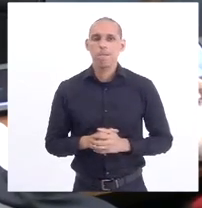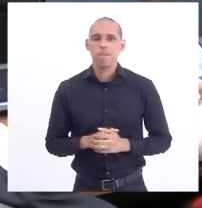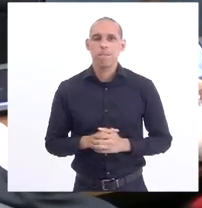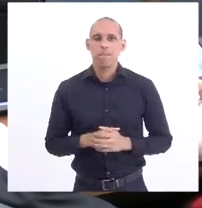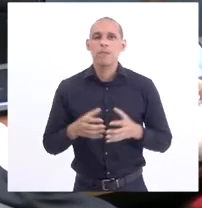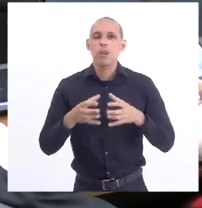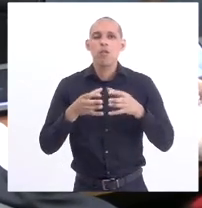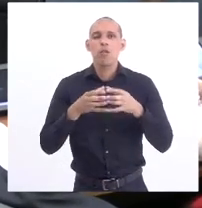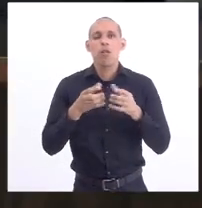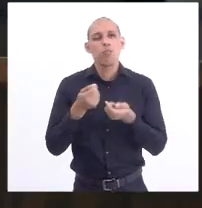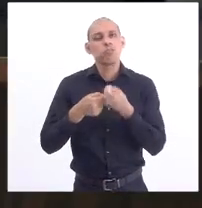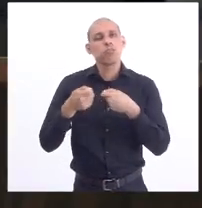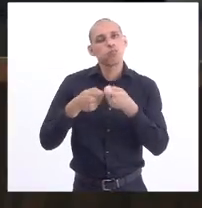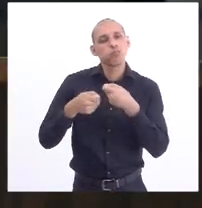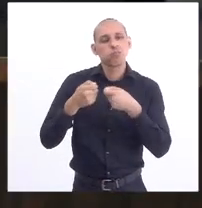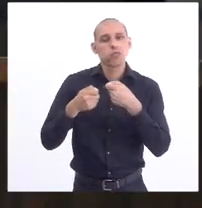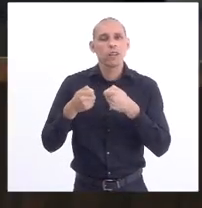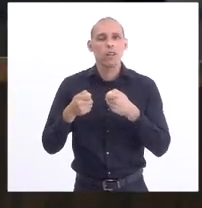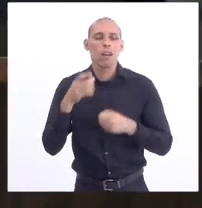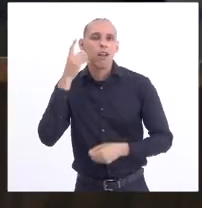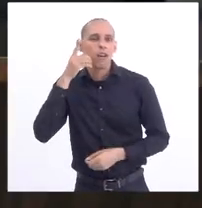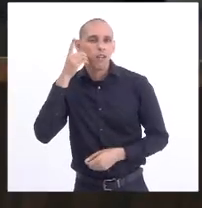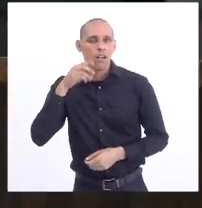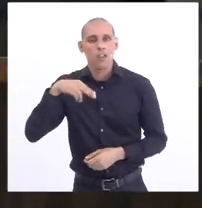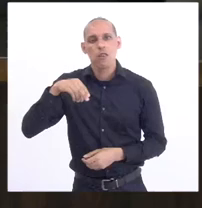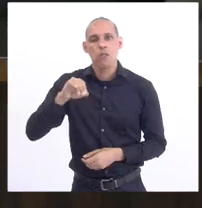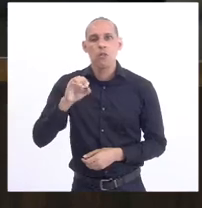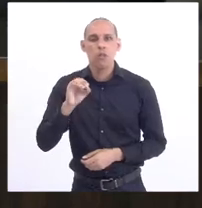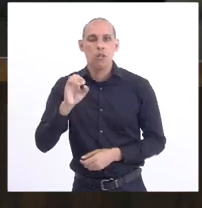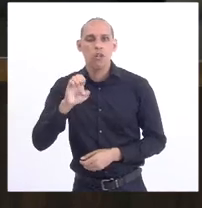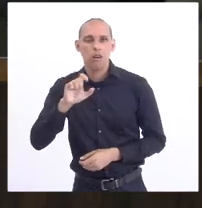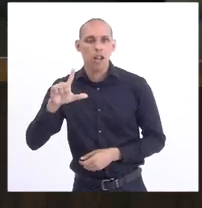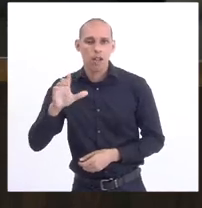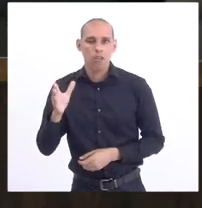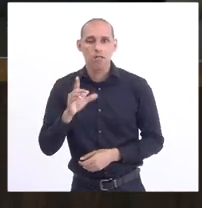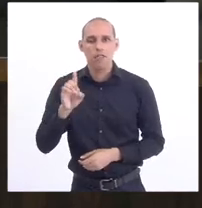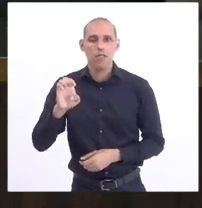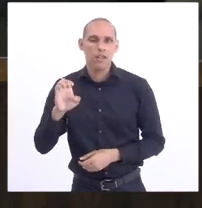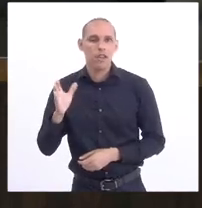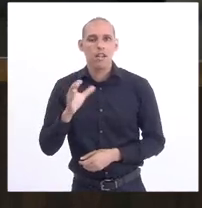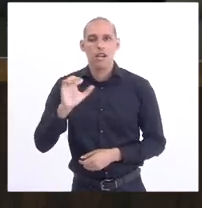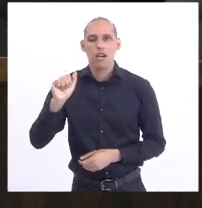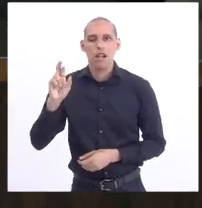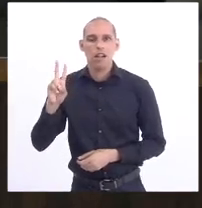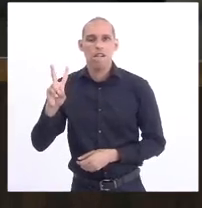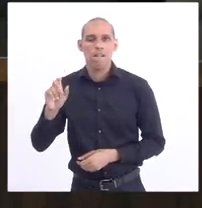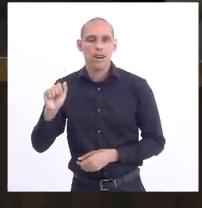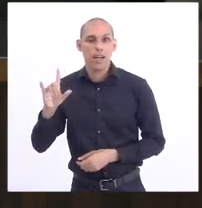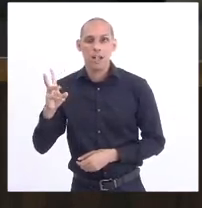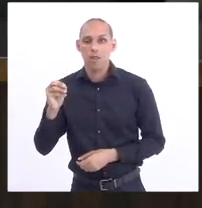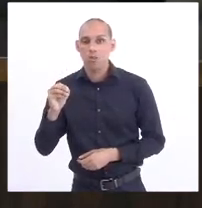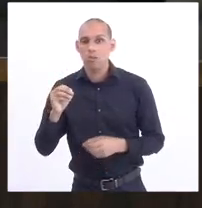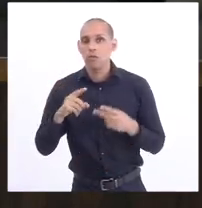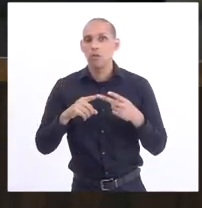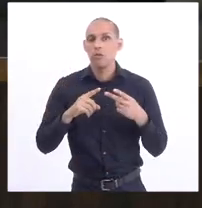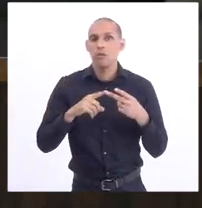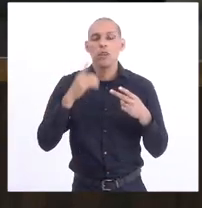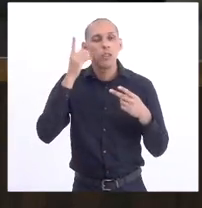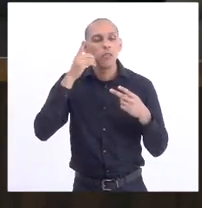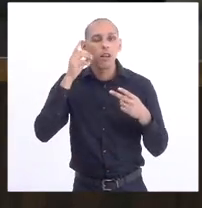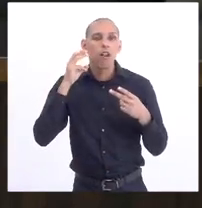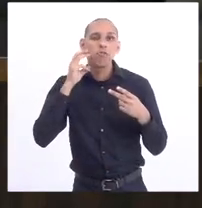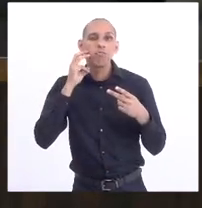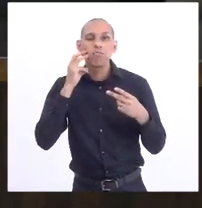Pela Comissão de Economia, deputado Noel de Carvalho. Deputado Noel de Carvalho. Deputado